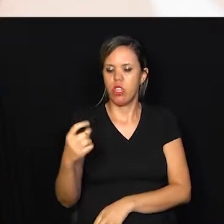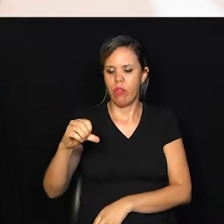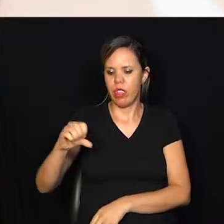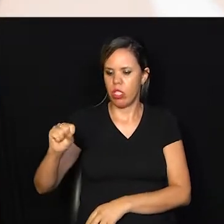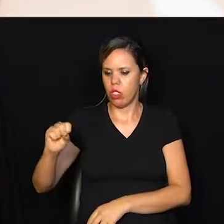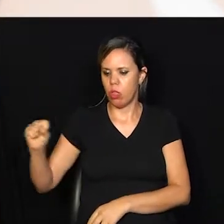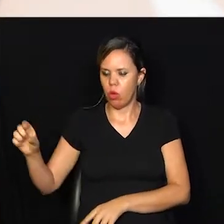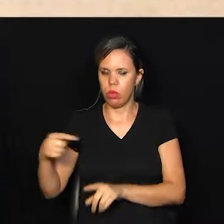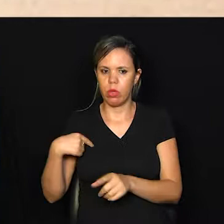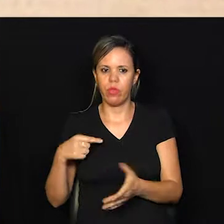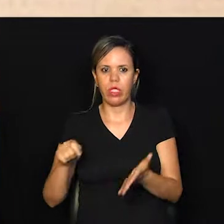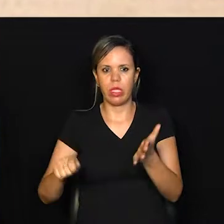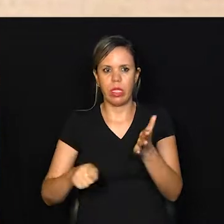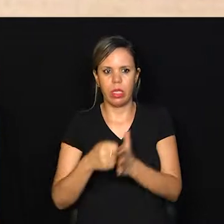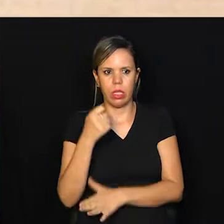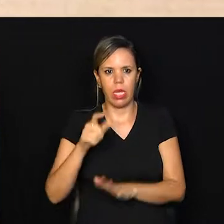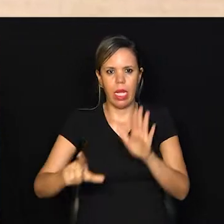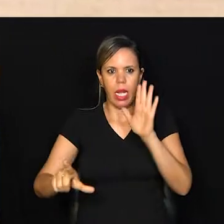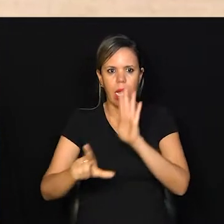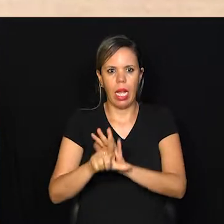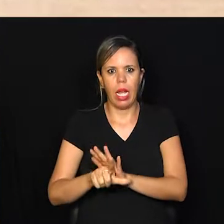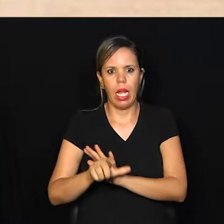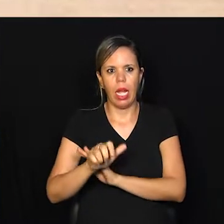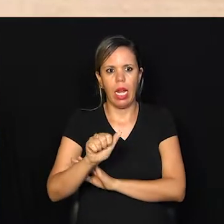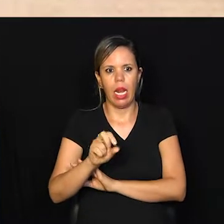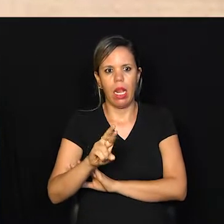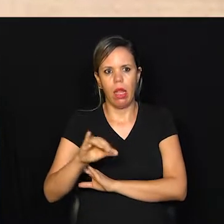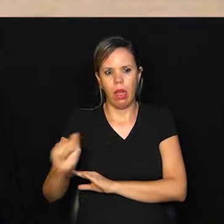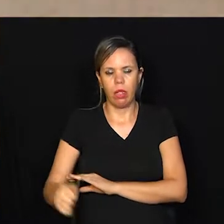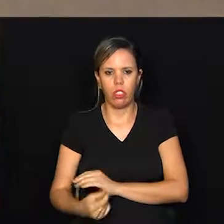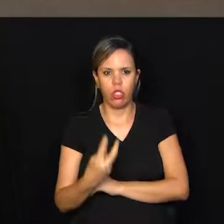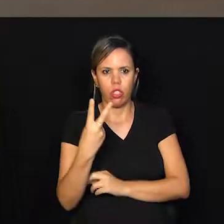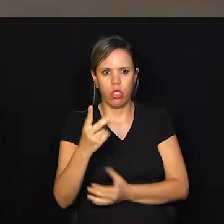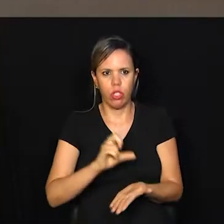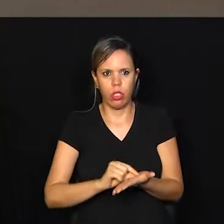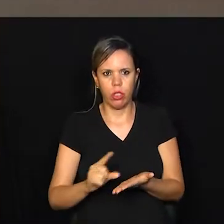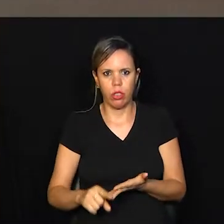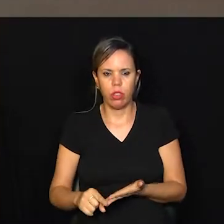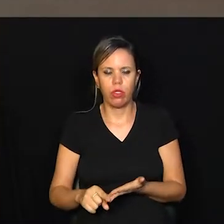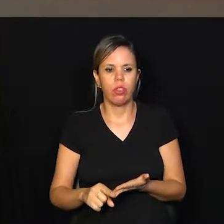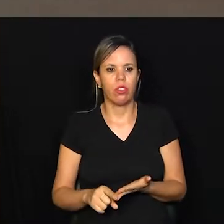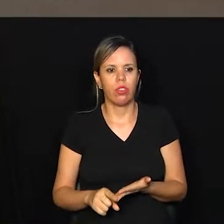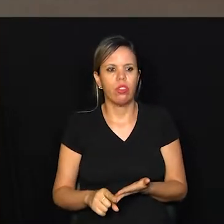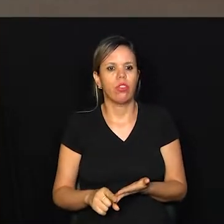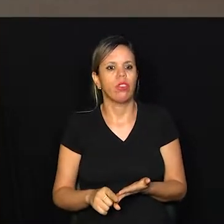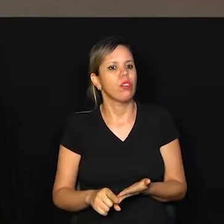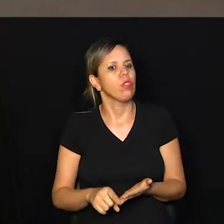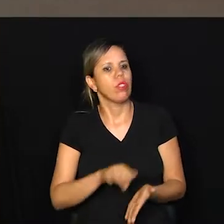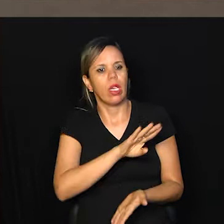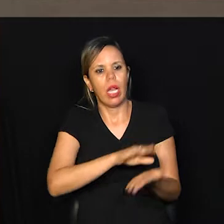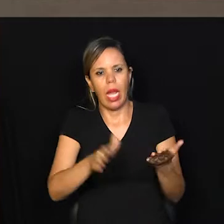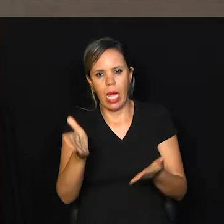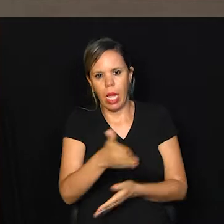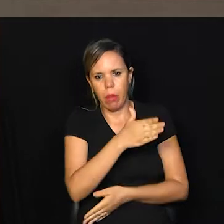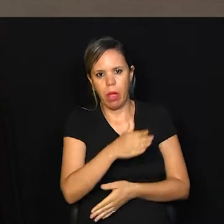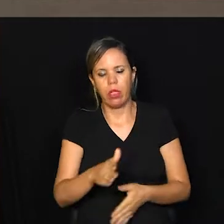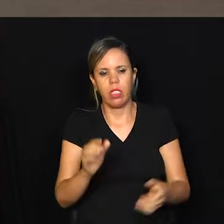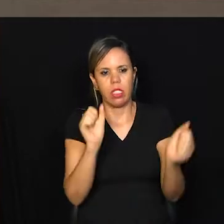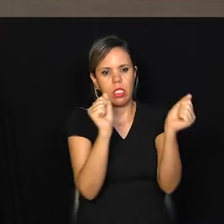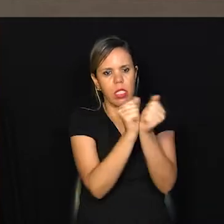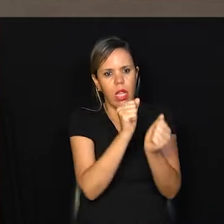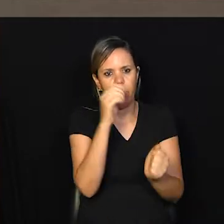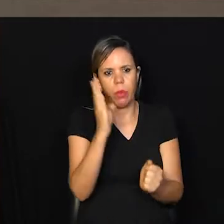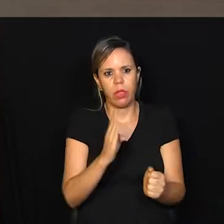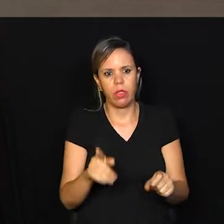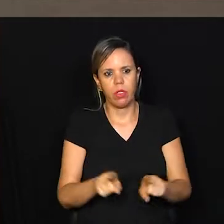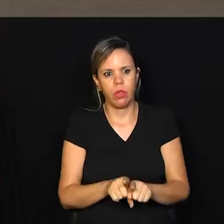foi assinada a Lei Áurea, essa lei previu 2 artigos. O primeiro deles era estabolida a escravidão negra no Brasil. E o segundo,